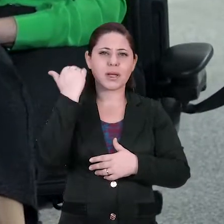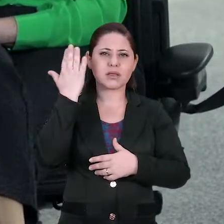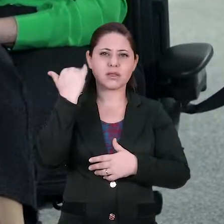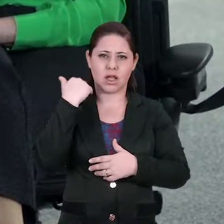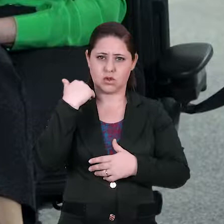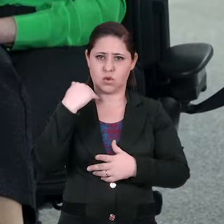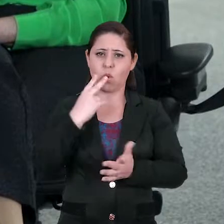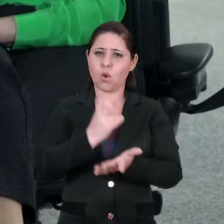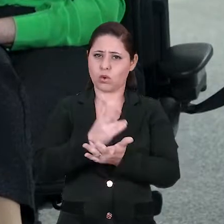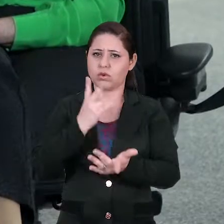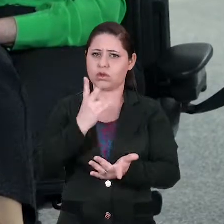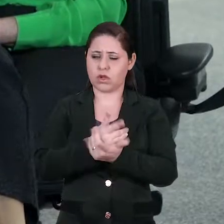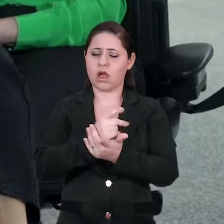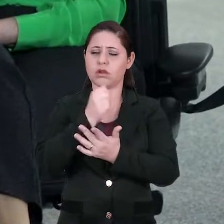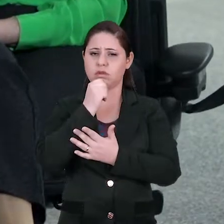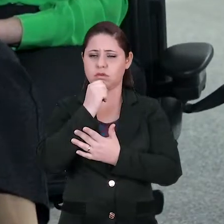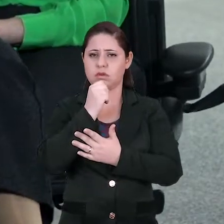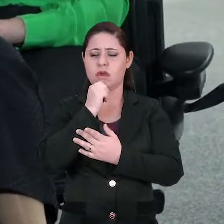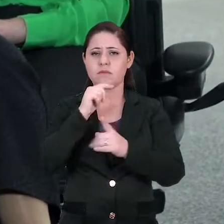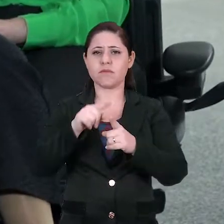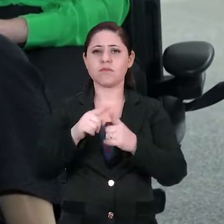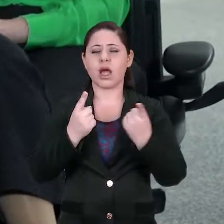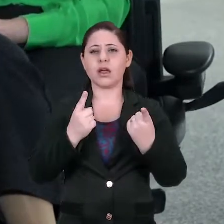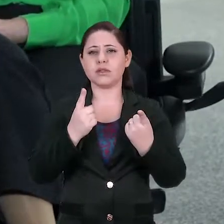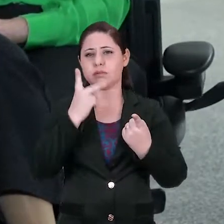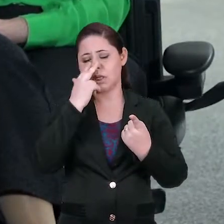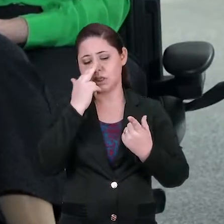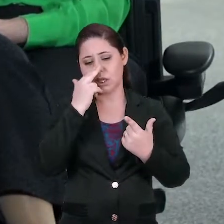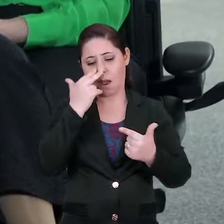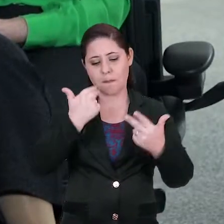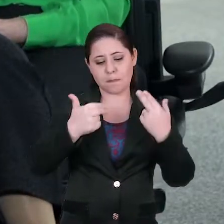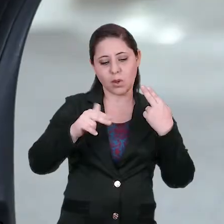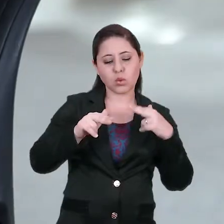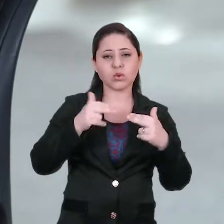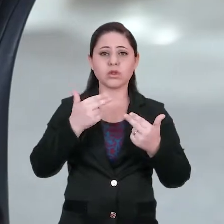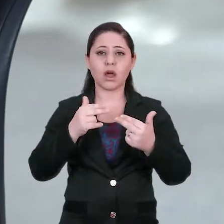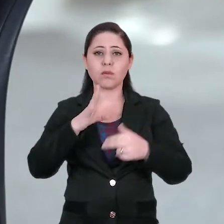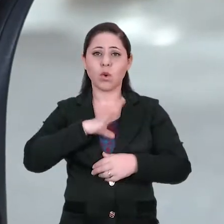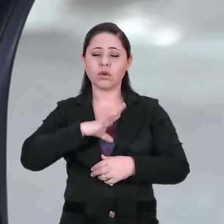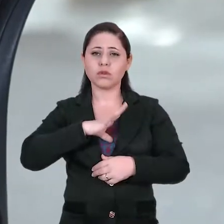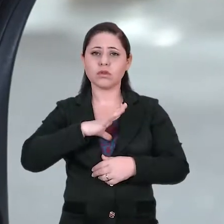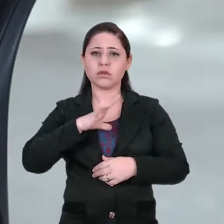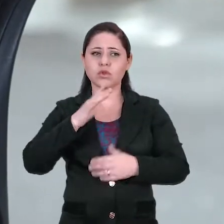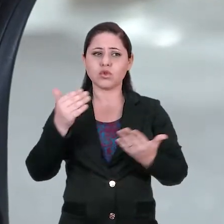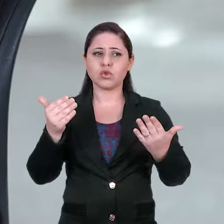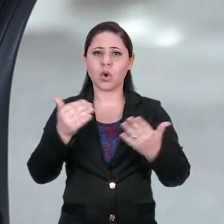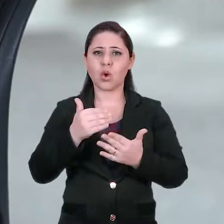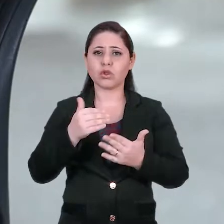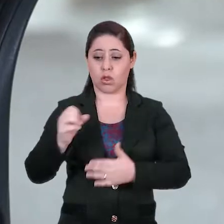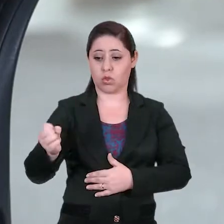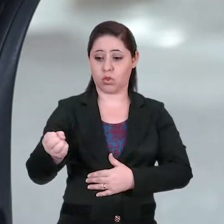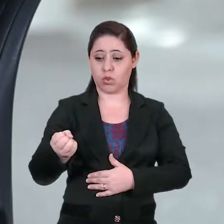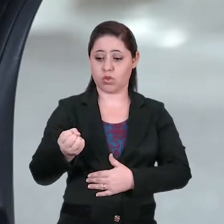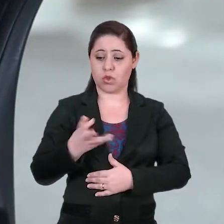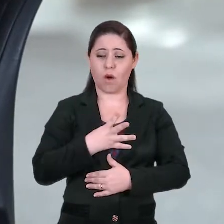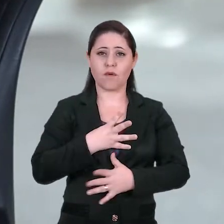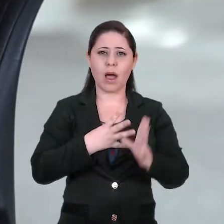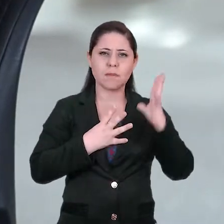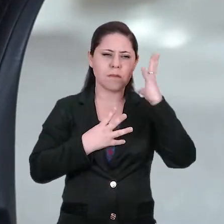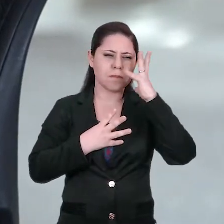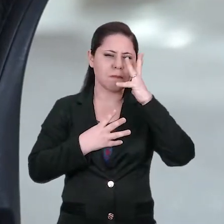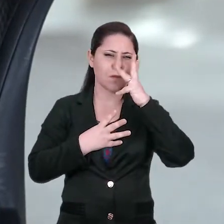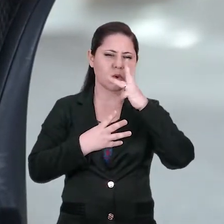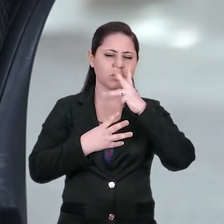muito. Aquele fado antigo continua ainda, é o tradicional. Mas a música portuguesa de hoje é uma música